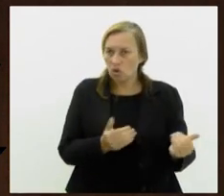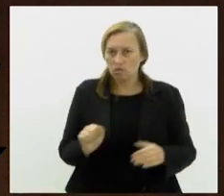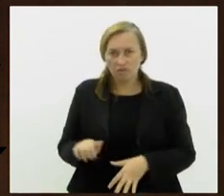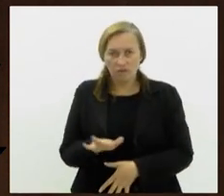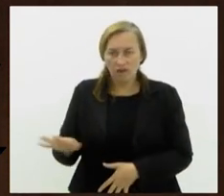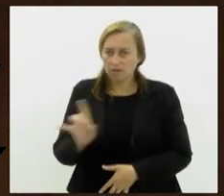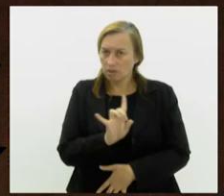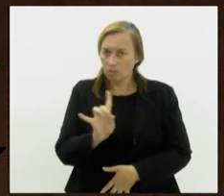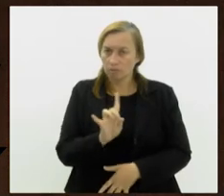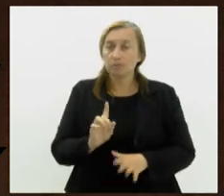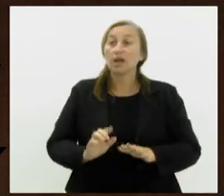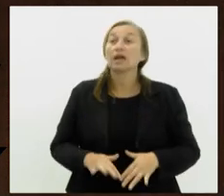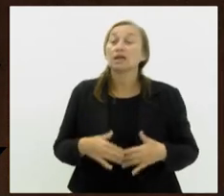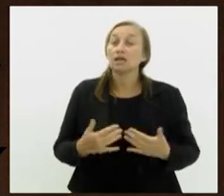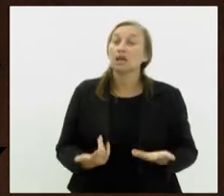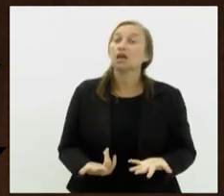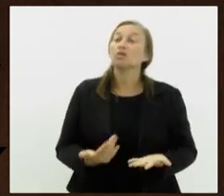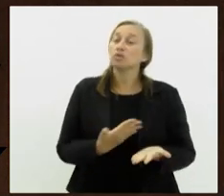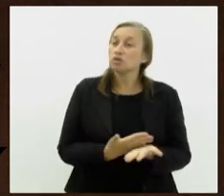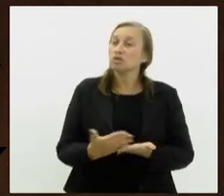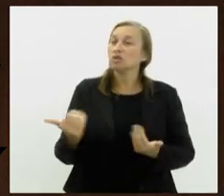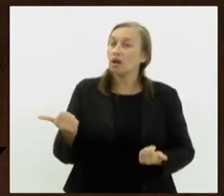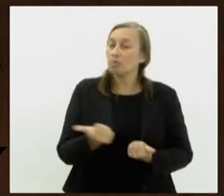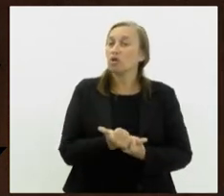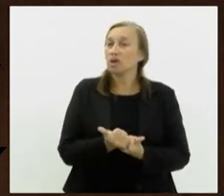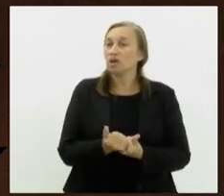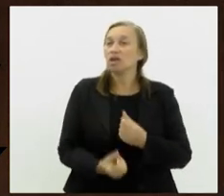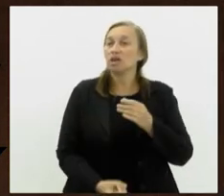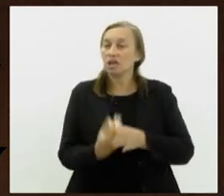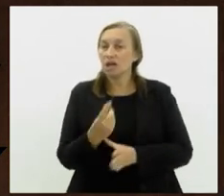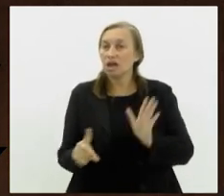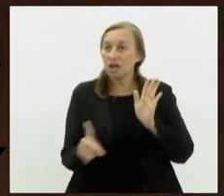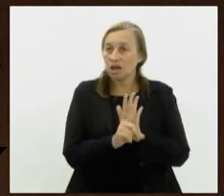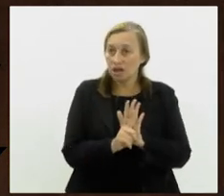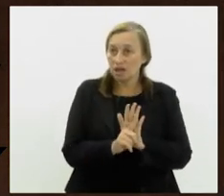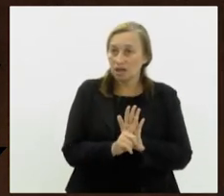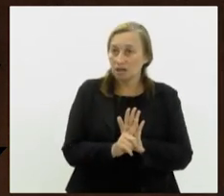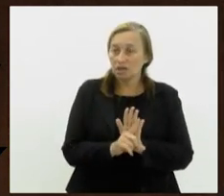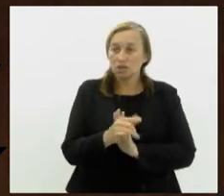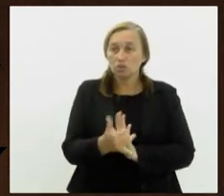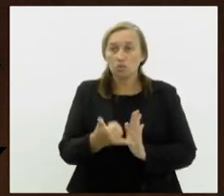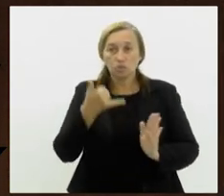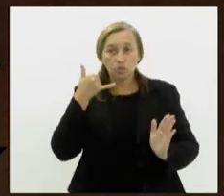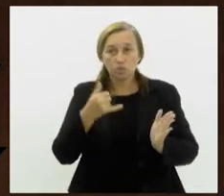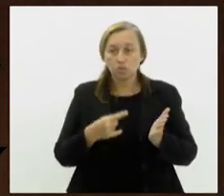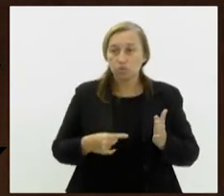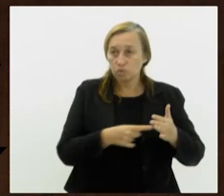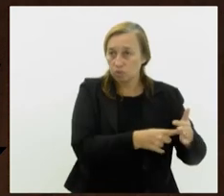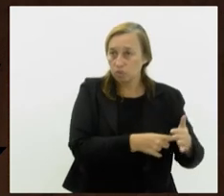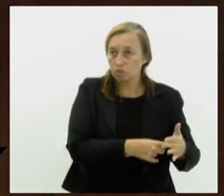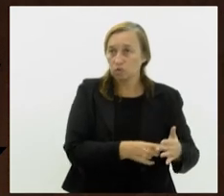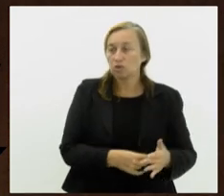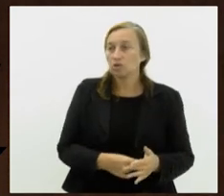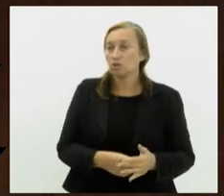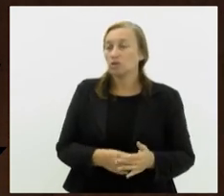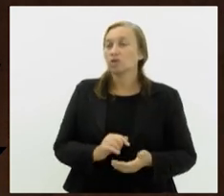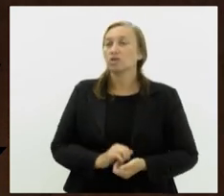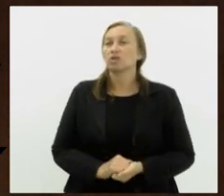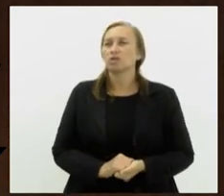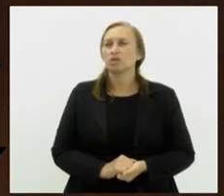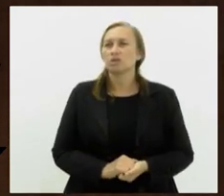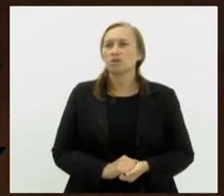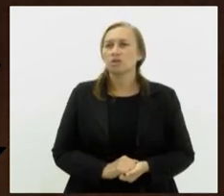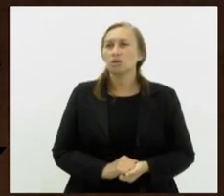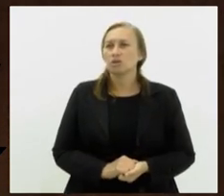periféricos. Então, eu, desde o início, apoiei e fiz a lei dando utilidade pública para o Disque Denúncia. Vossas excelências nem estavam